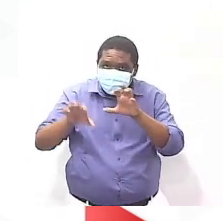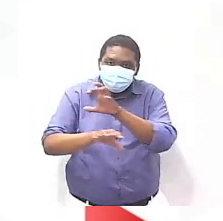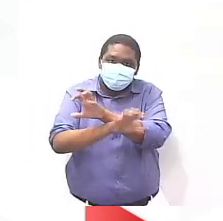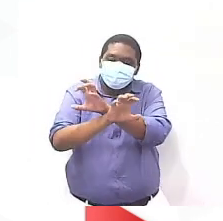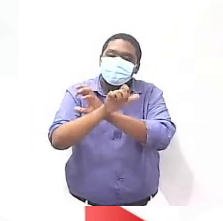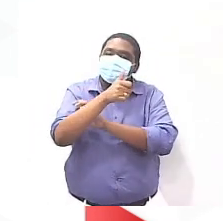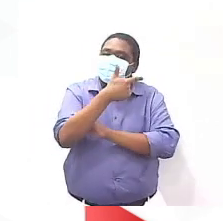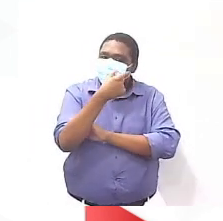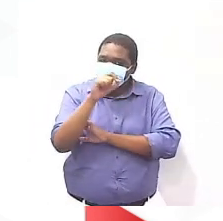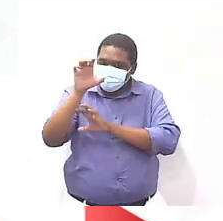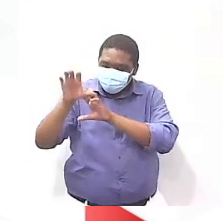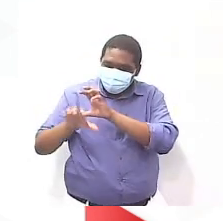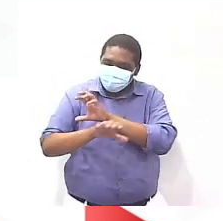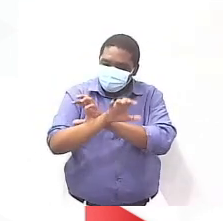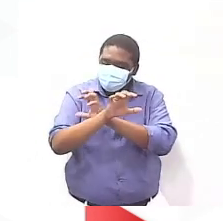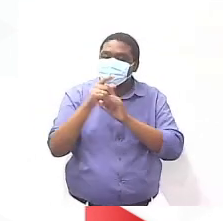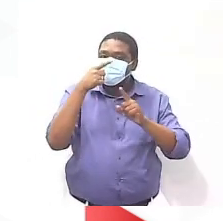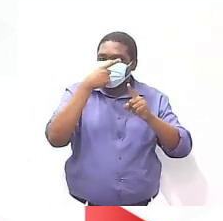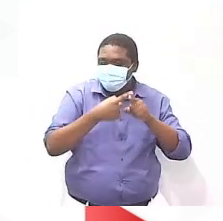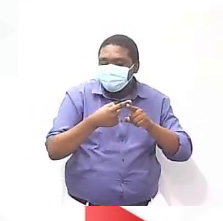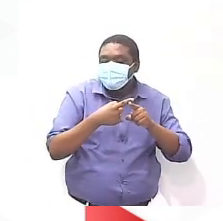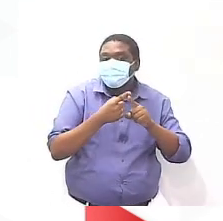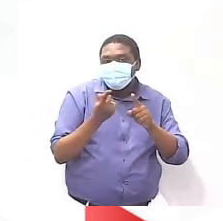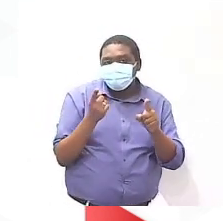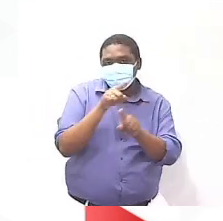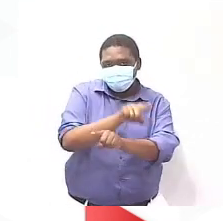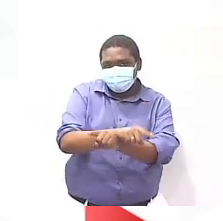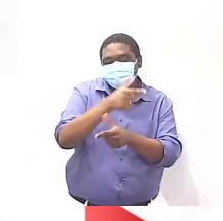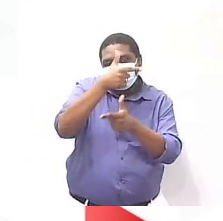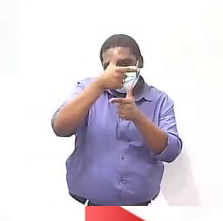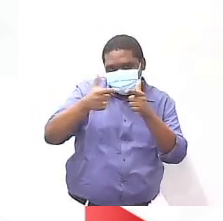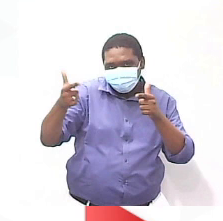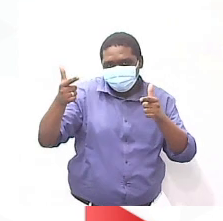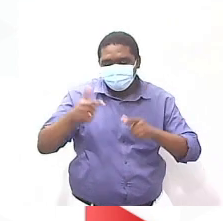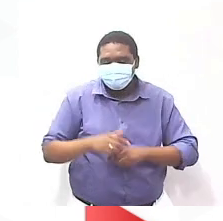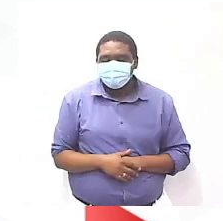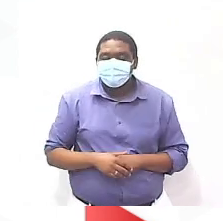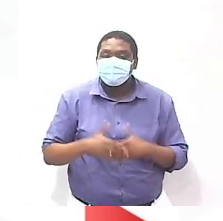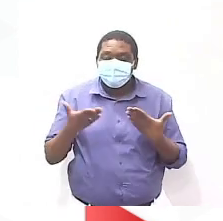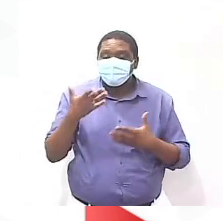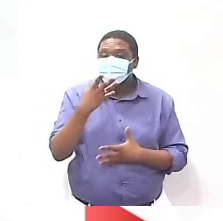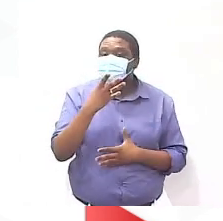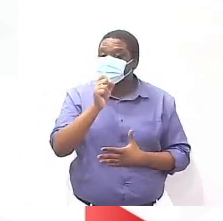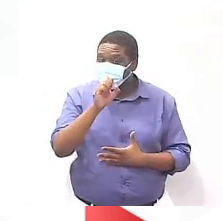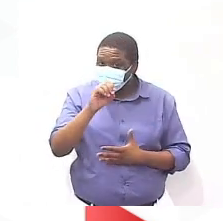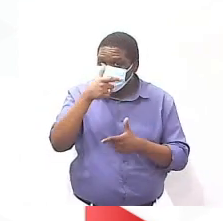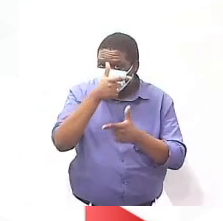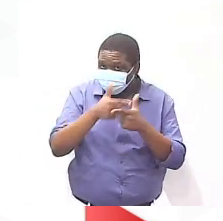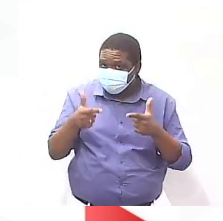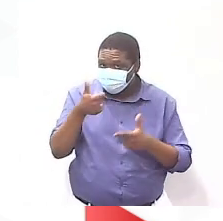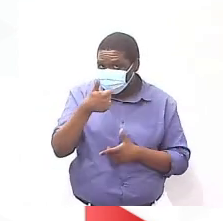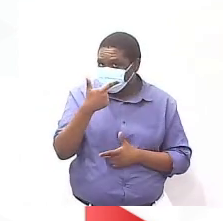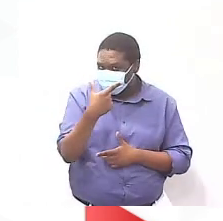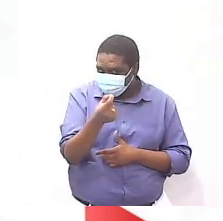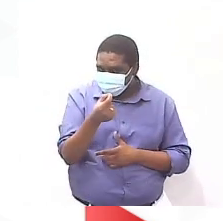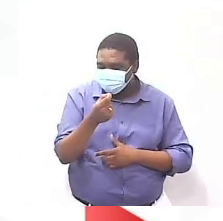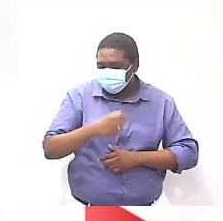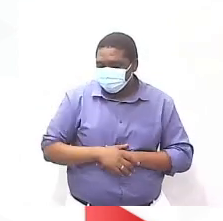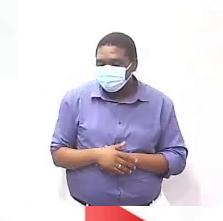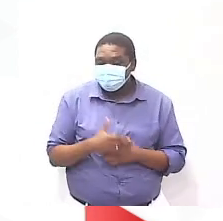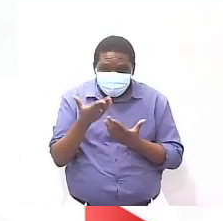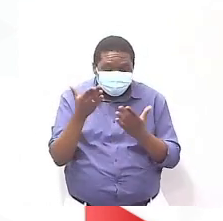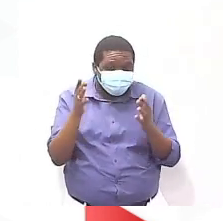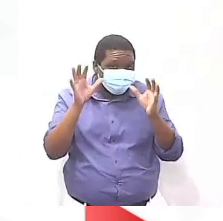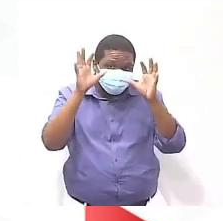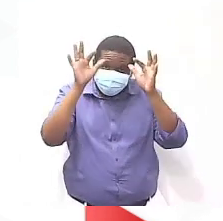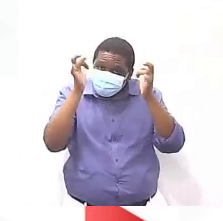passar para o outro lado, ele está multiplicando, vai passar dividindo. Então a altura vai ficar 480 dividido por 120. Olha,